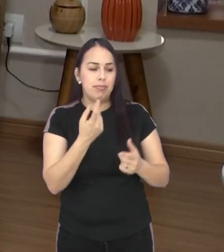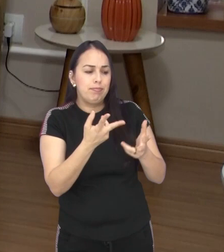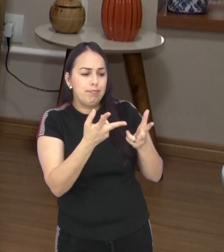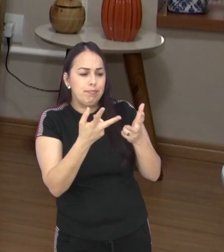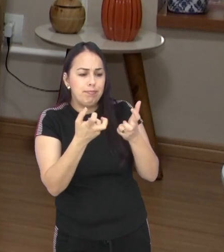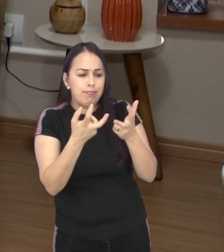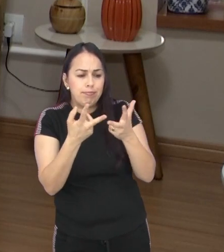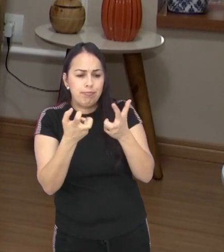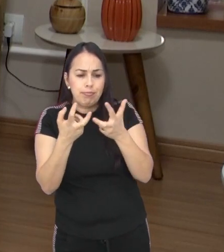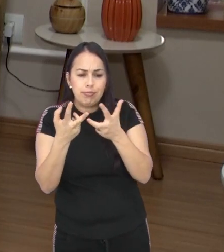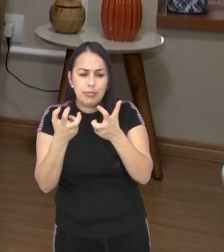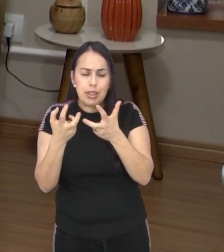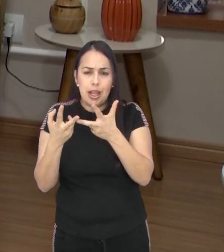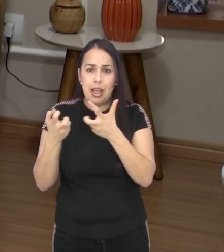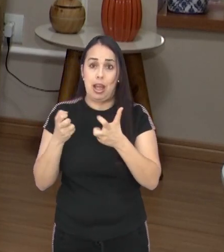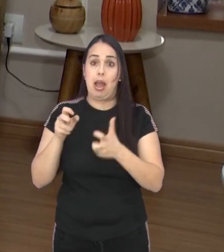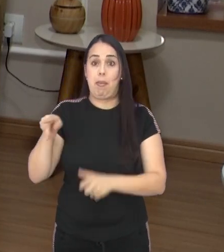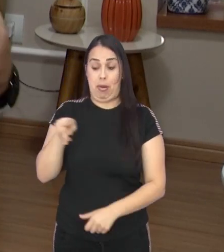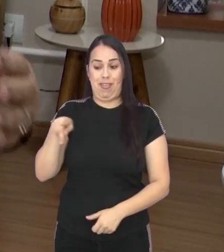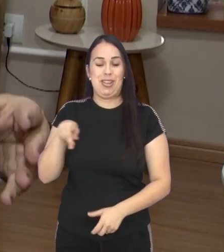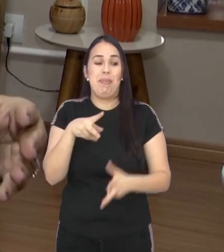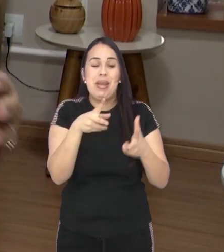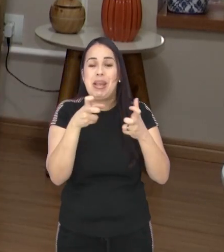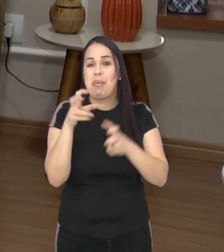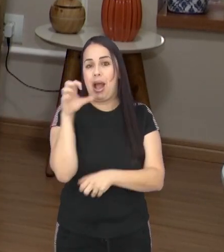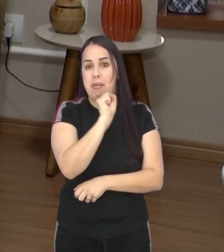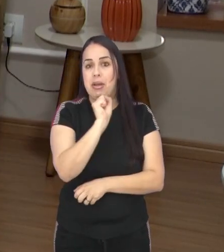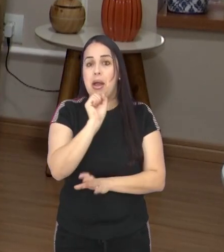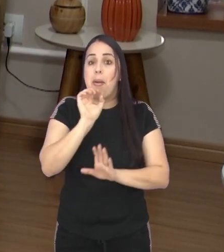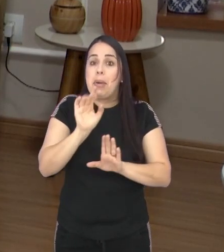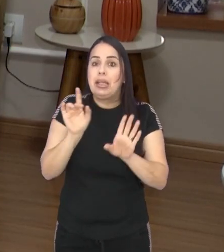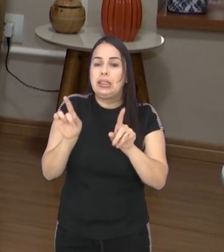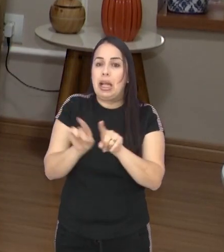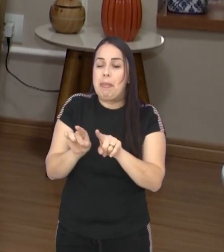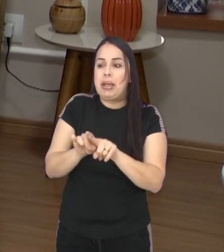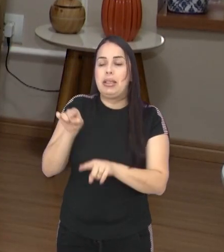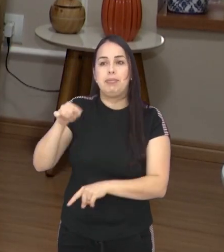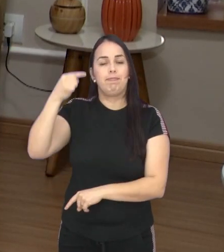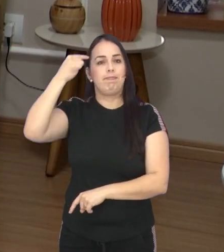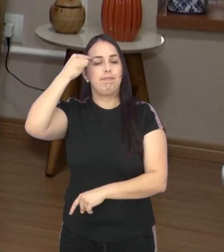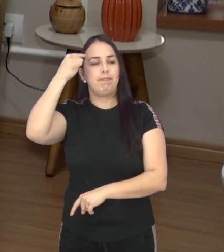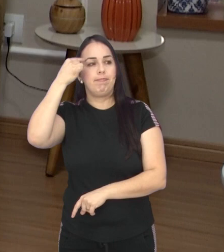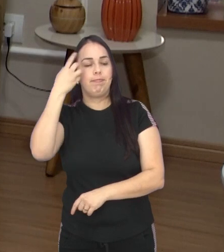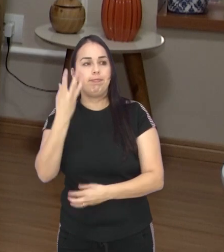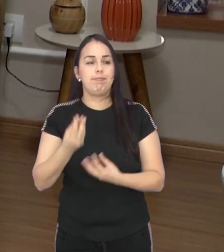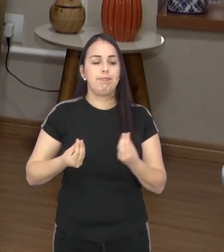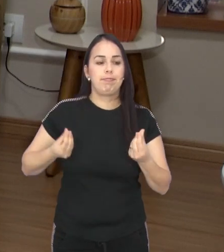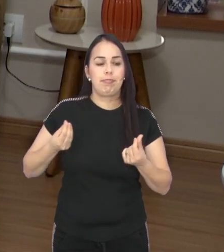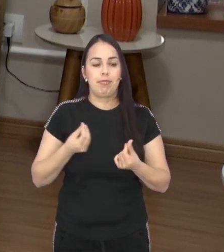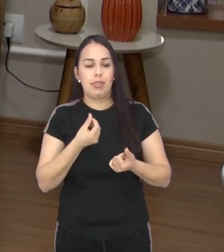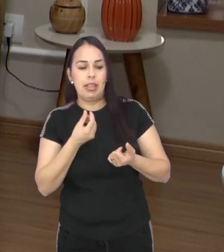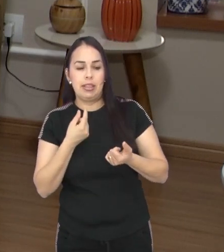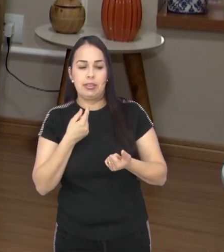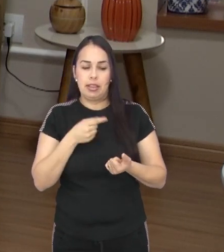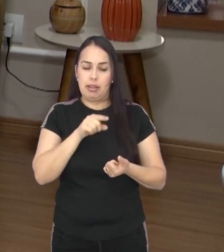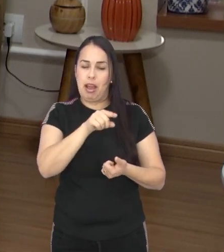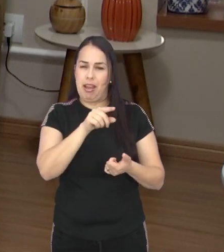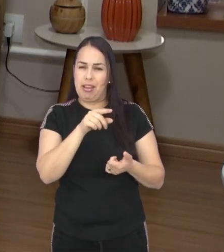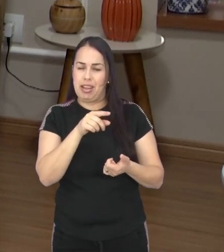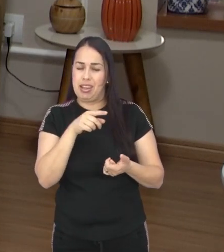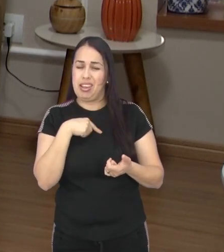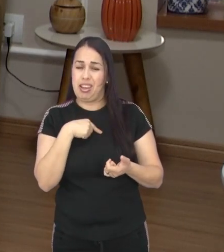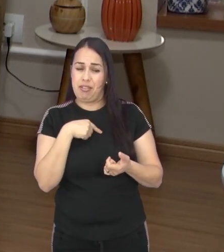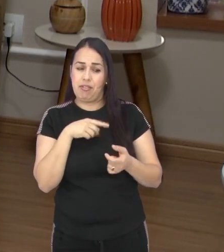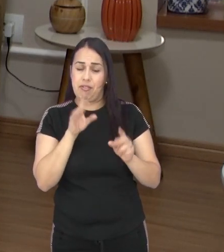percebe que tem algo diferente, fora da família, é o professor. Só que ele também tem que ter um pensamento crítico de